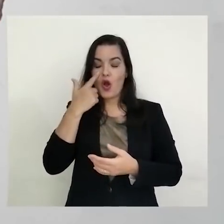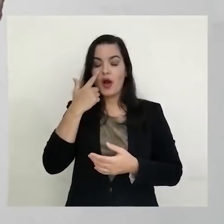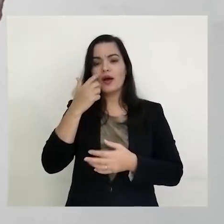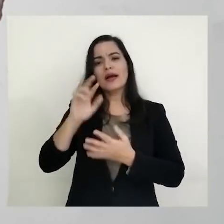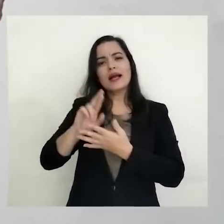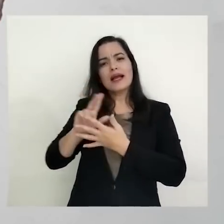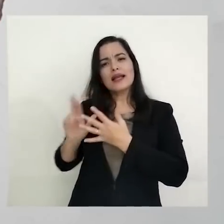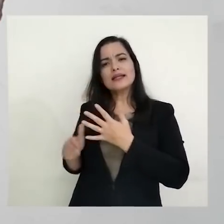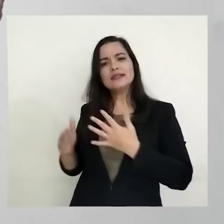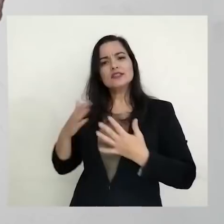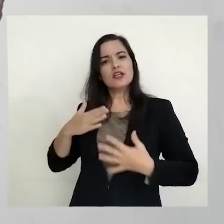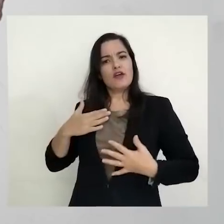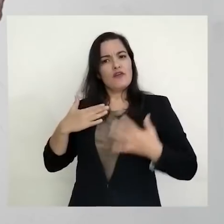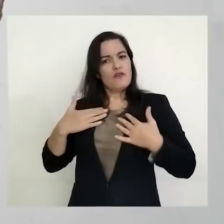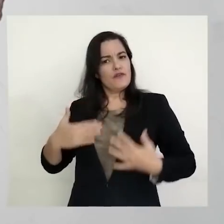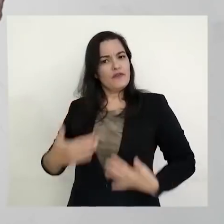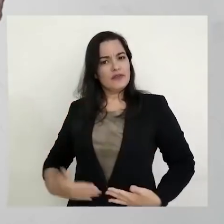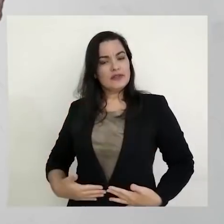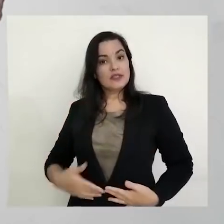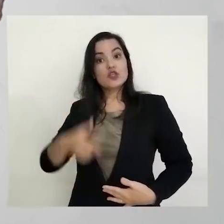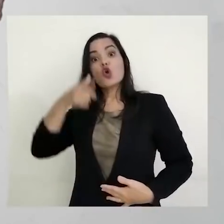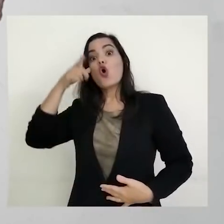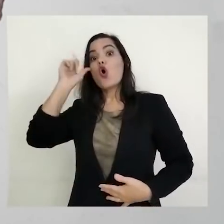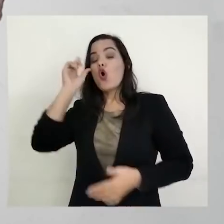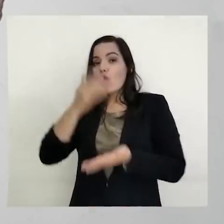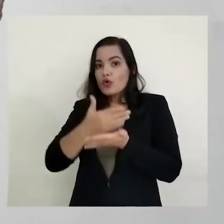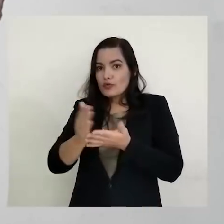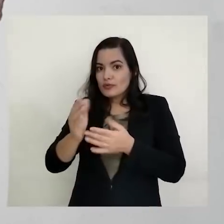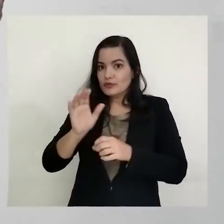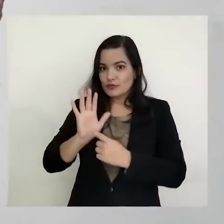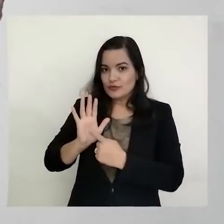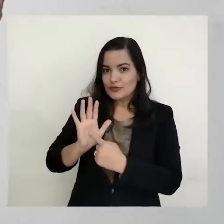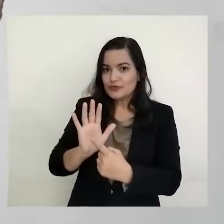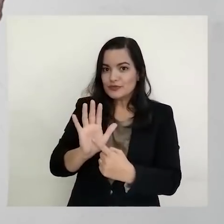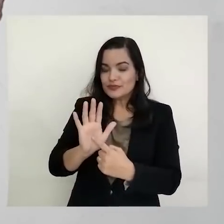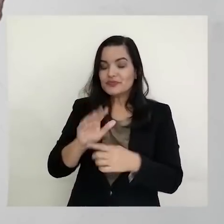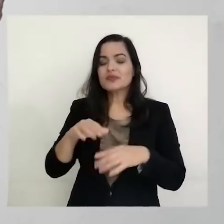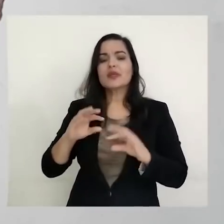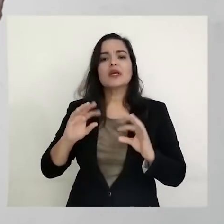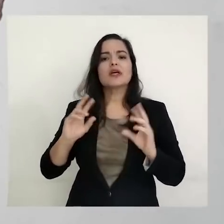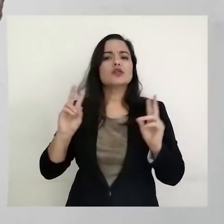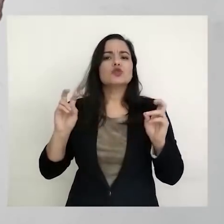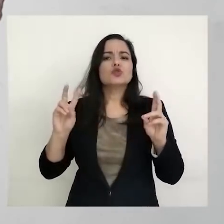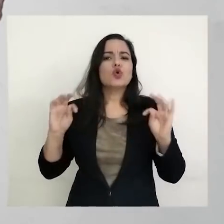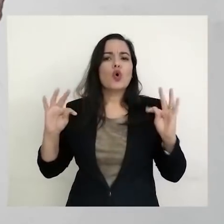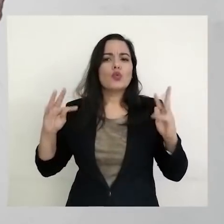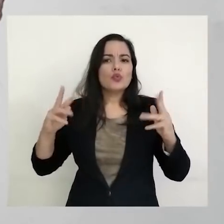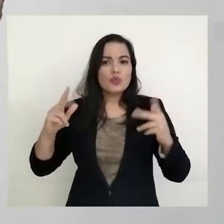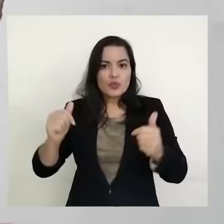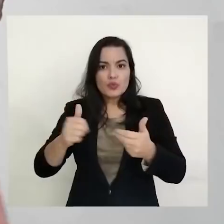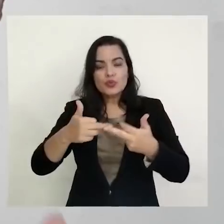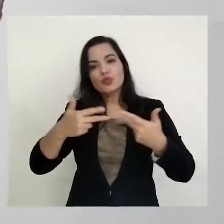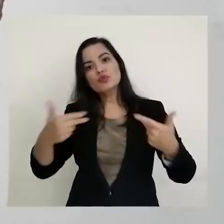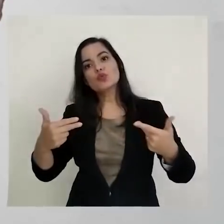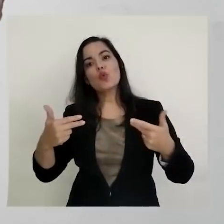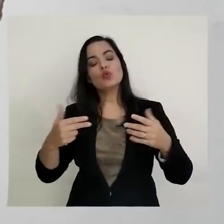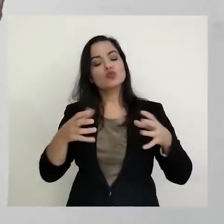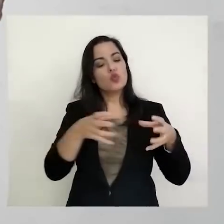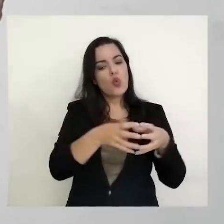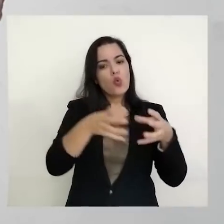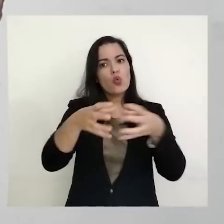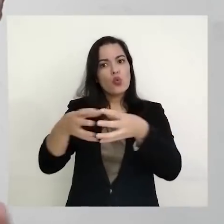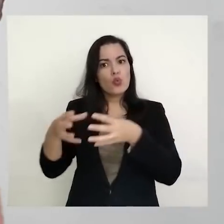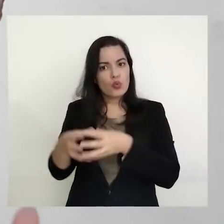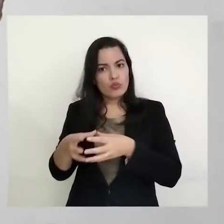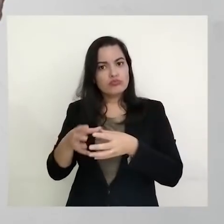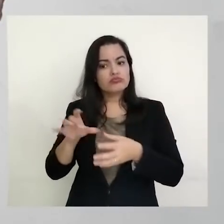que eu apresentei para vocês no encontro de ontem e sobre todos os aspectos das